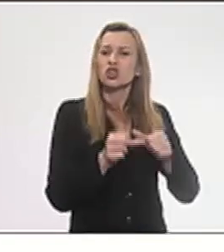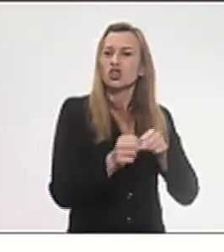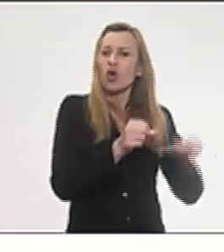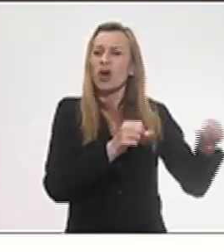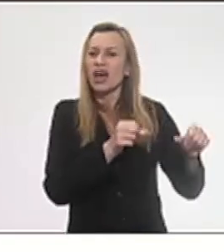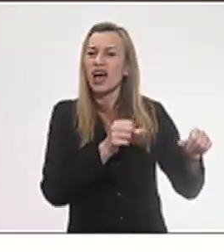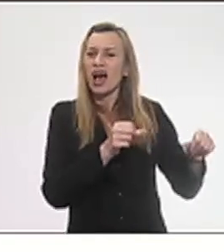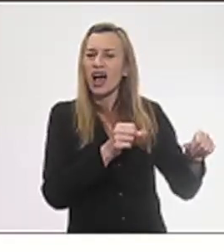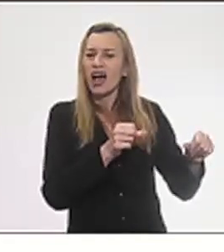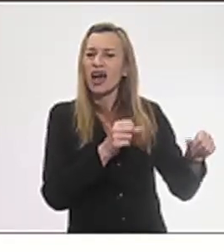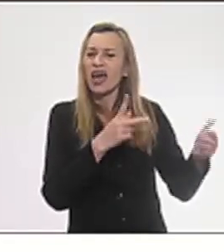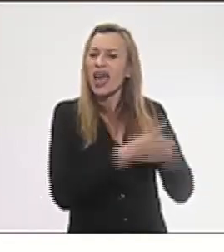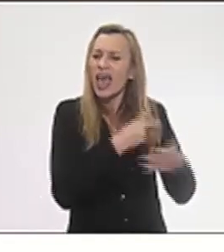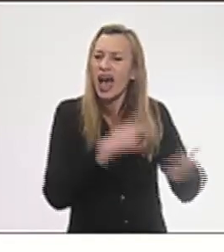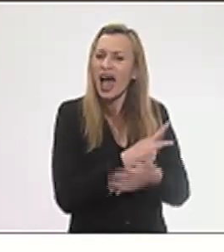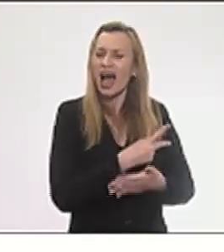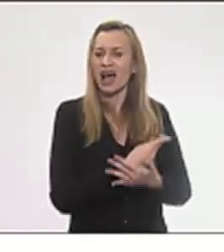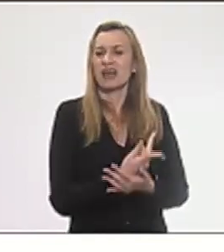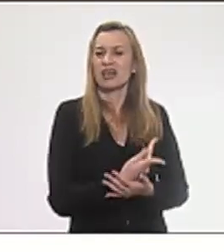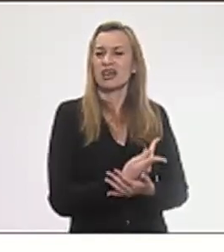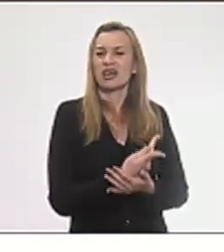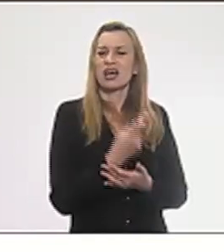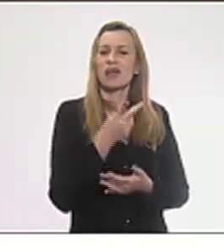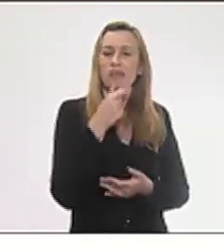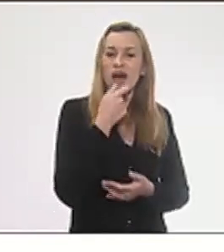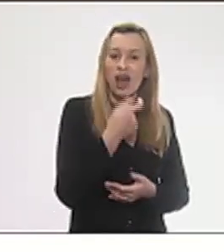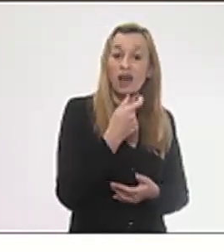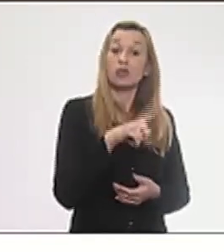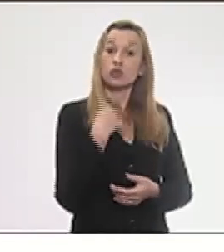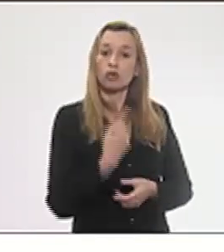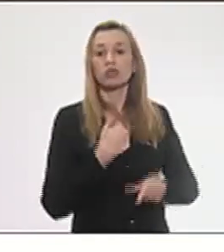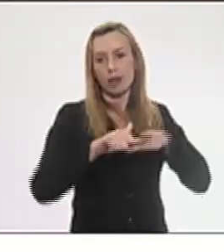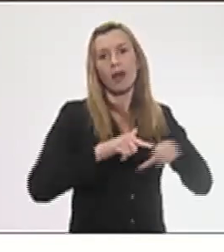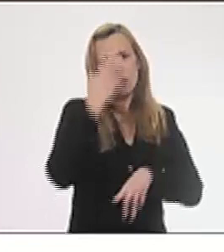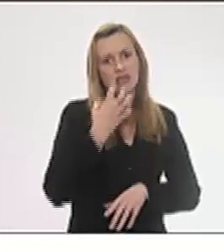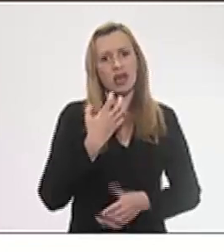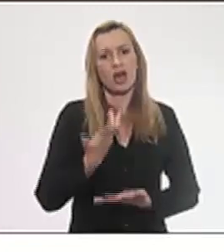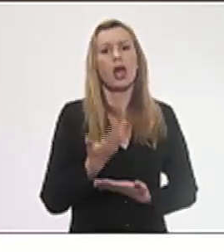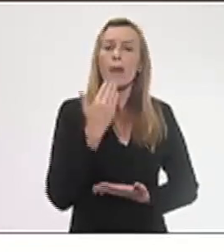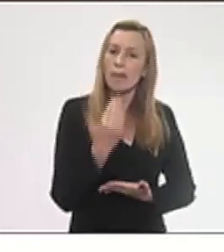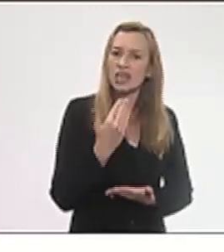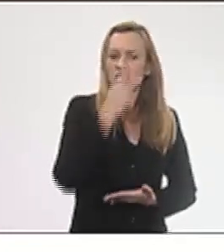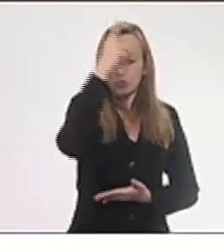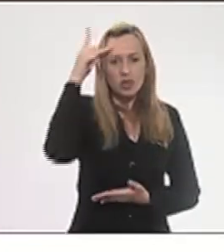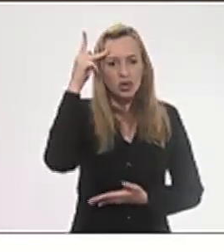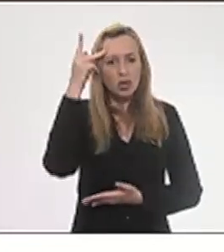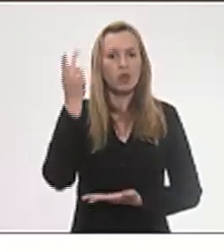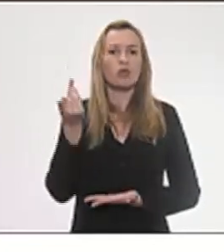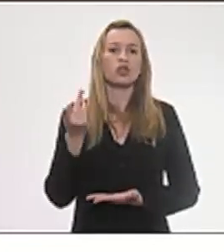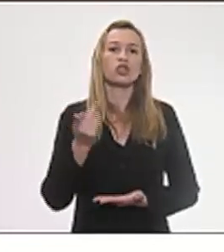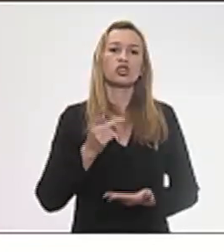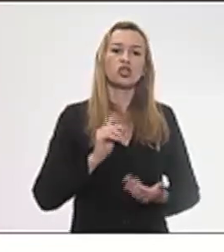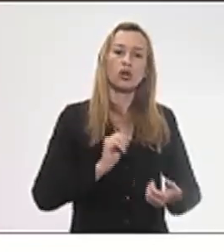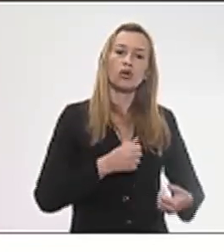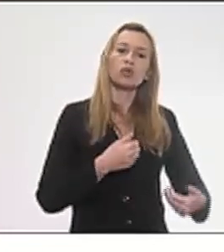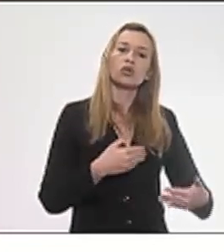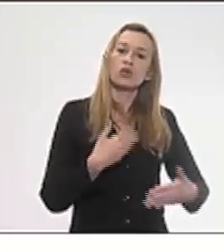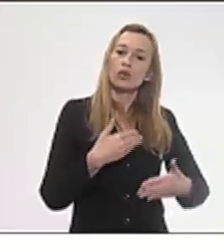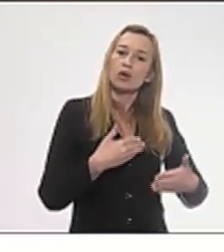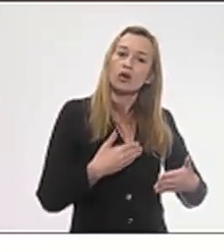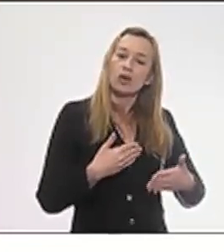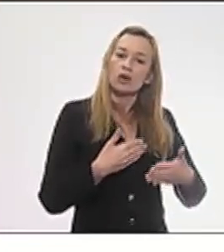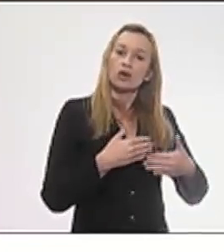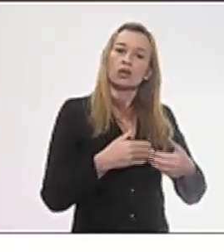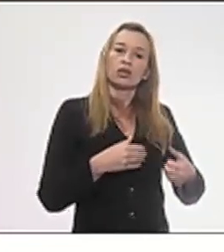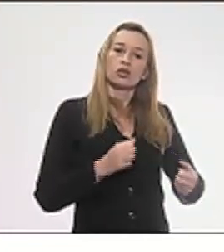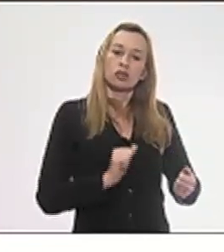trabalho do Legislativo, porque o nosso trabalho é sério, e eu peço até que as pessoas que estão engajadas em acompanhar o processo e o